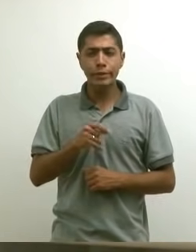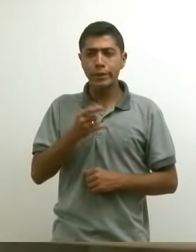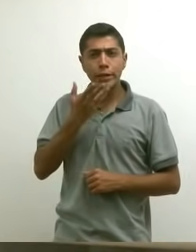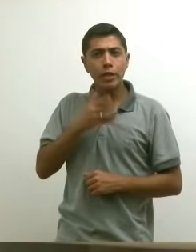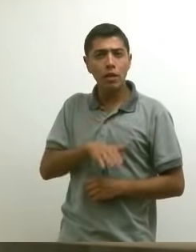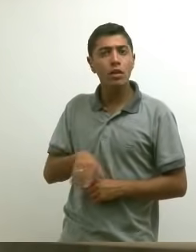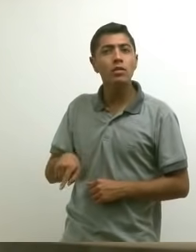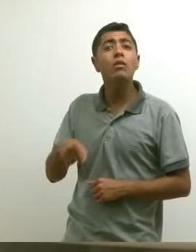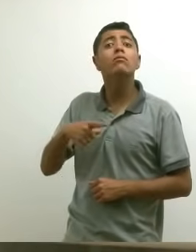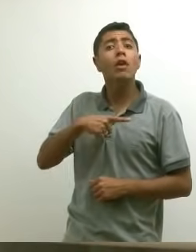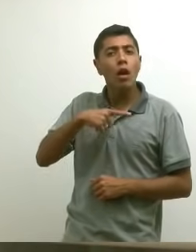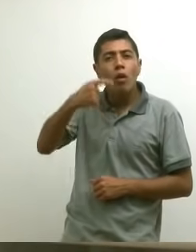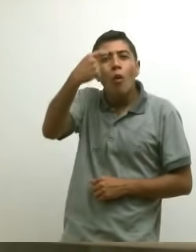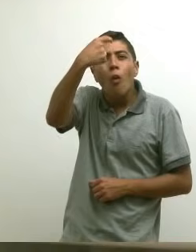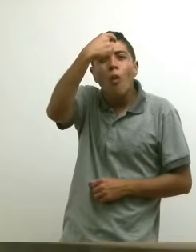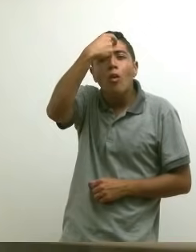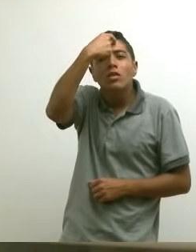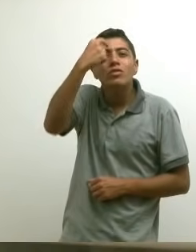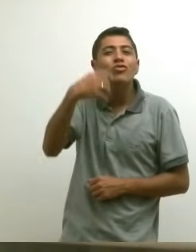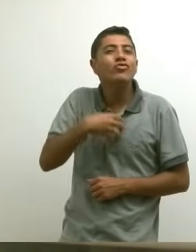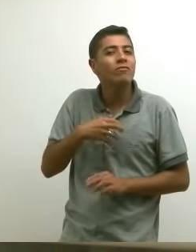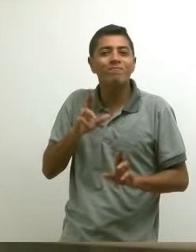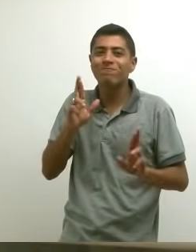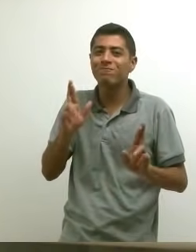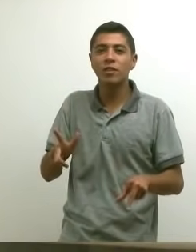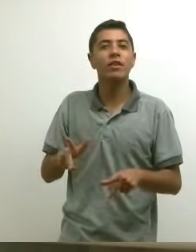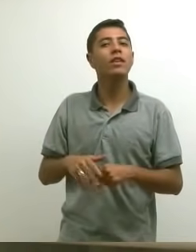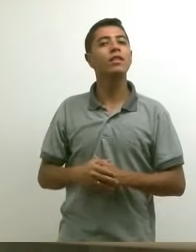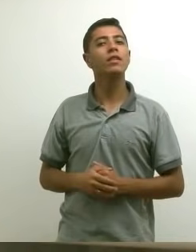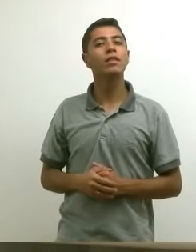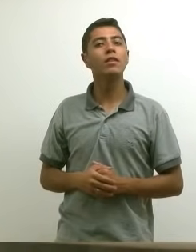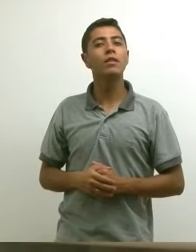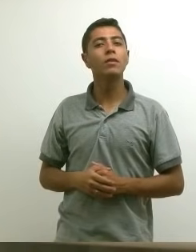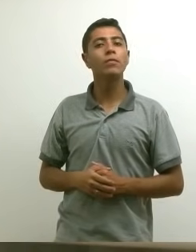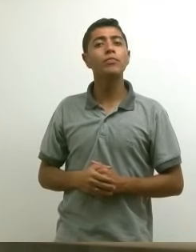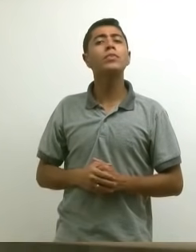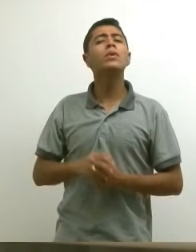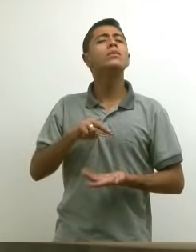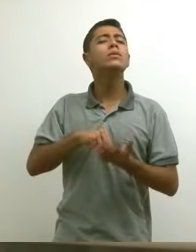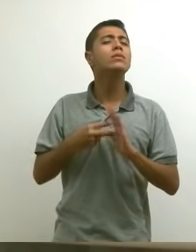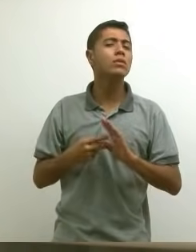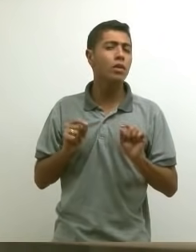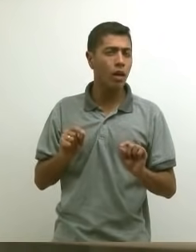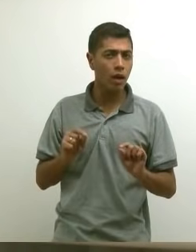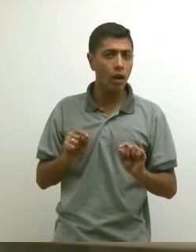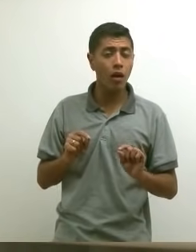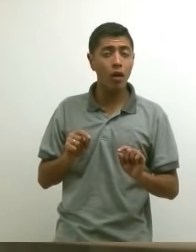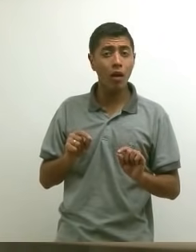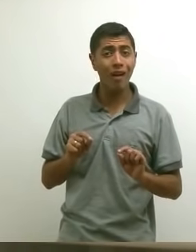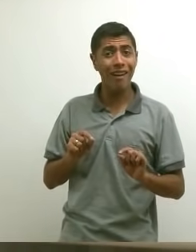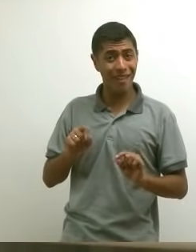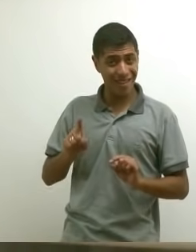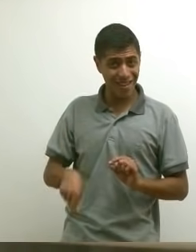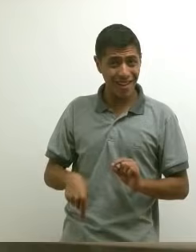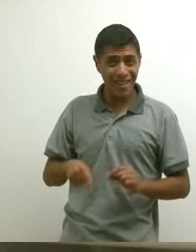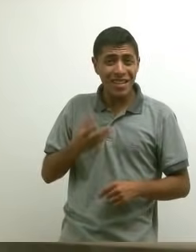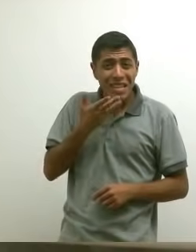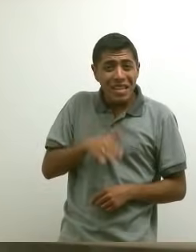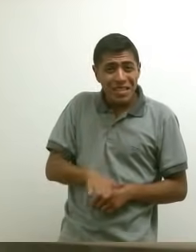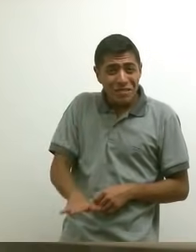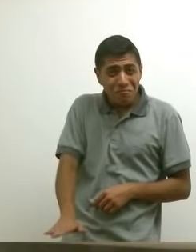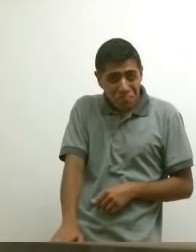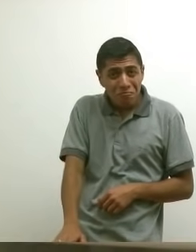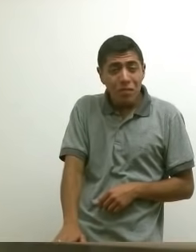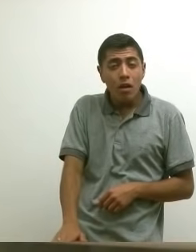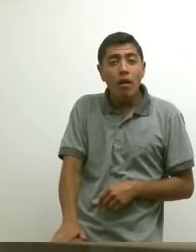importante a gente caracterizar é que a educação para essa fase inicial uma educação completamente diferente de uma criança